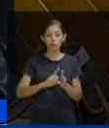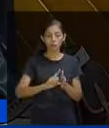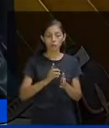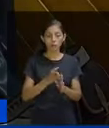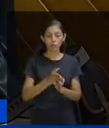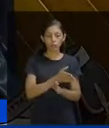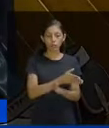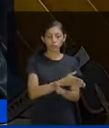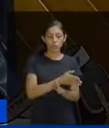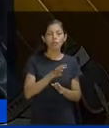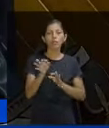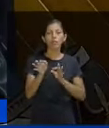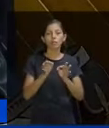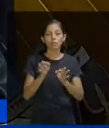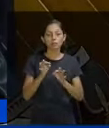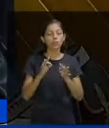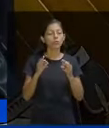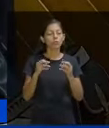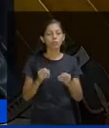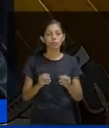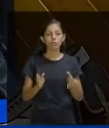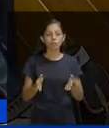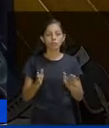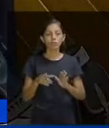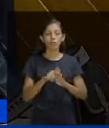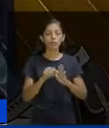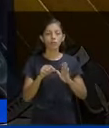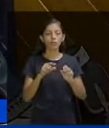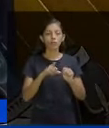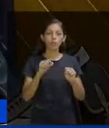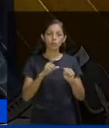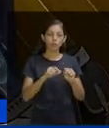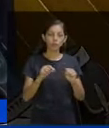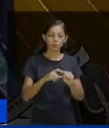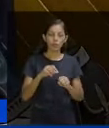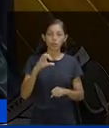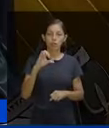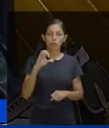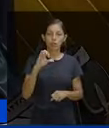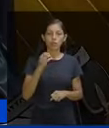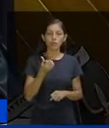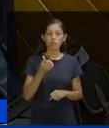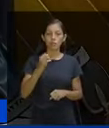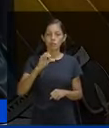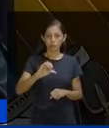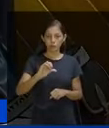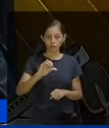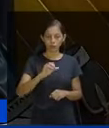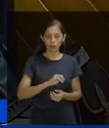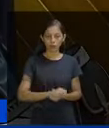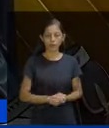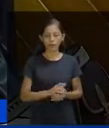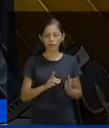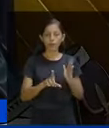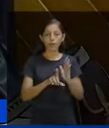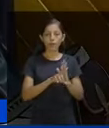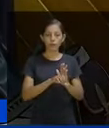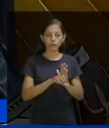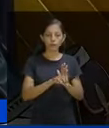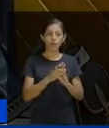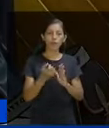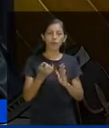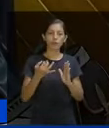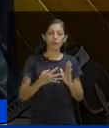em conformidade ao disposto no artigo 69 da Resolução 23.609 de 2019